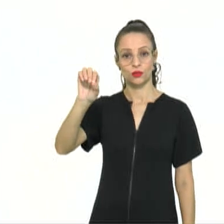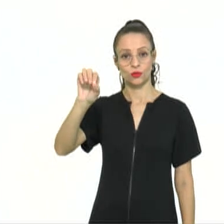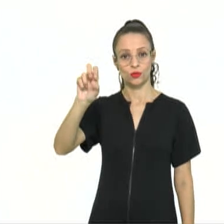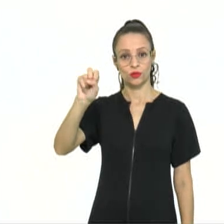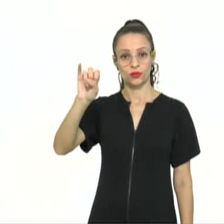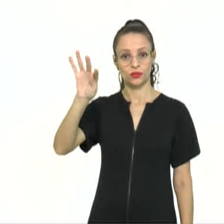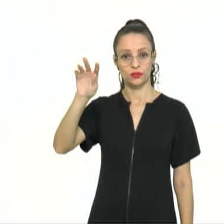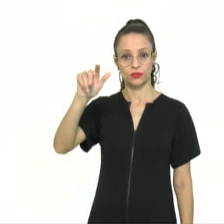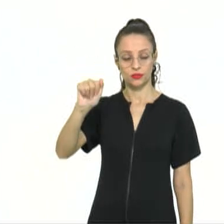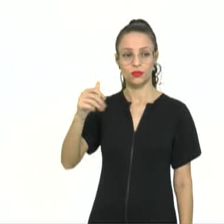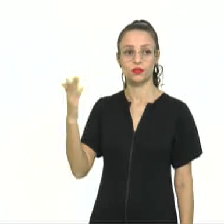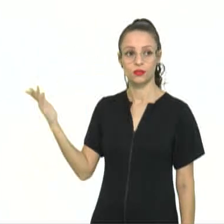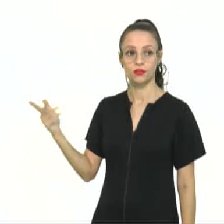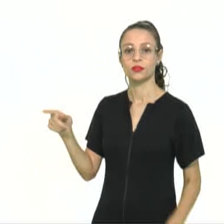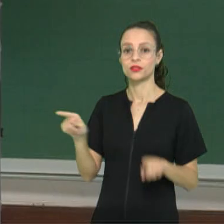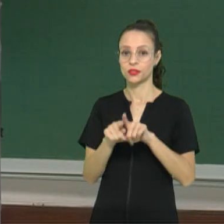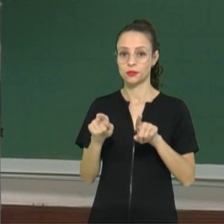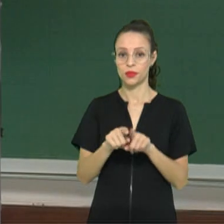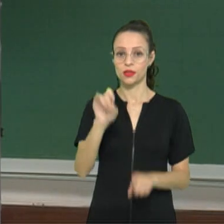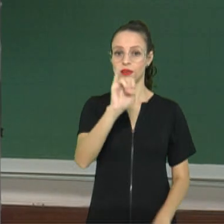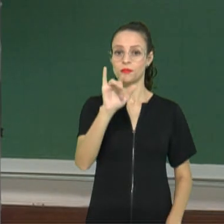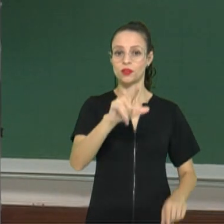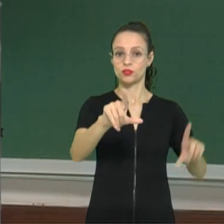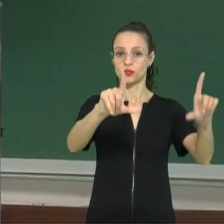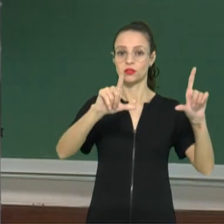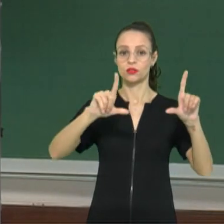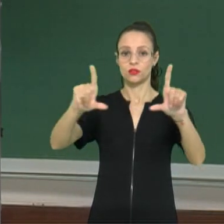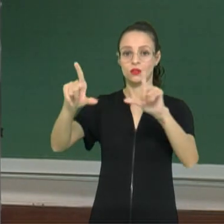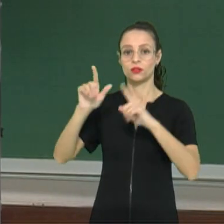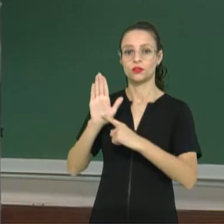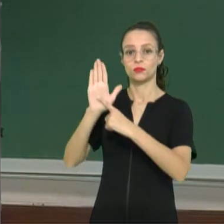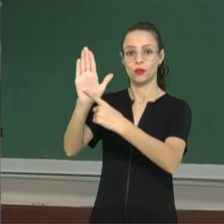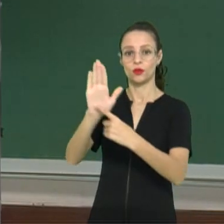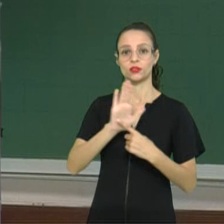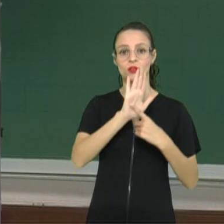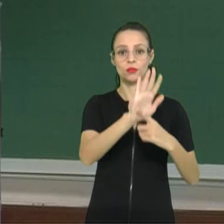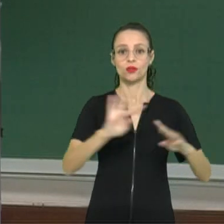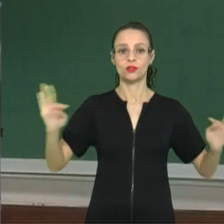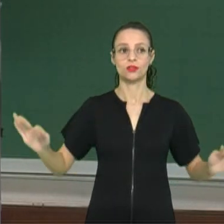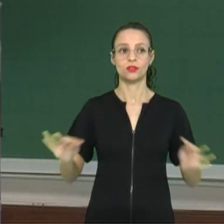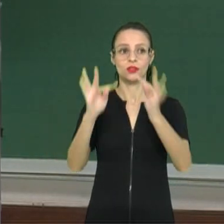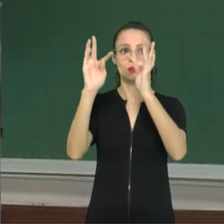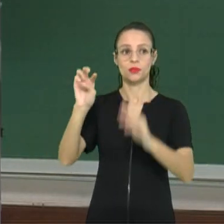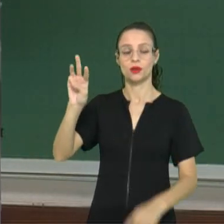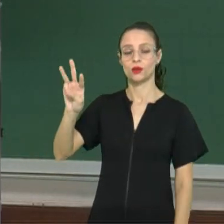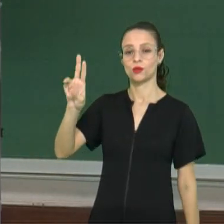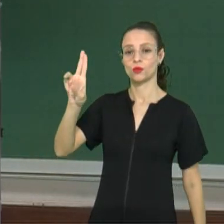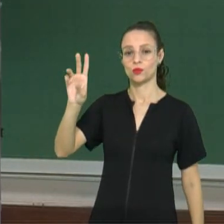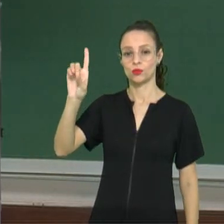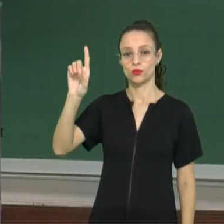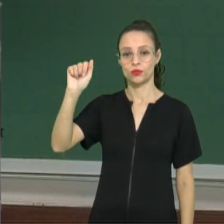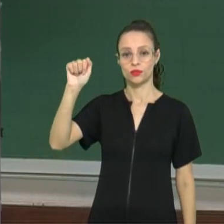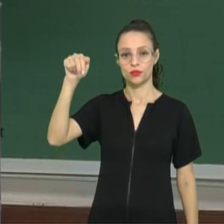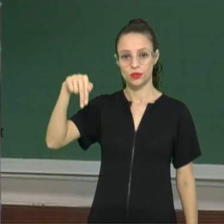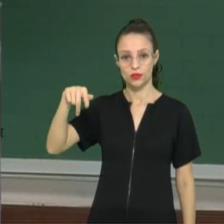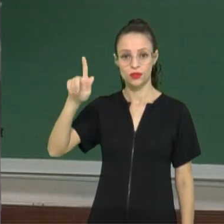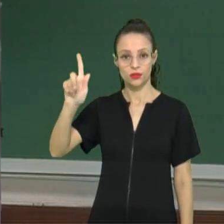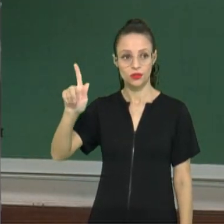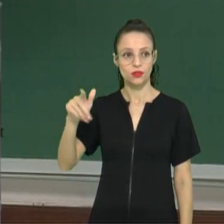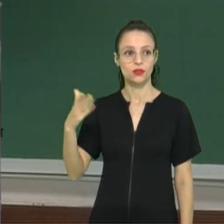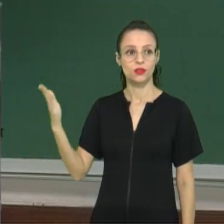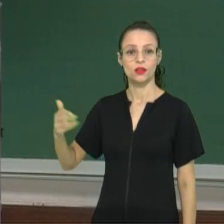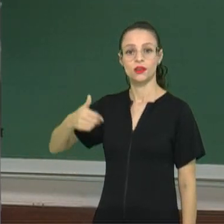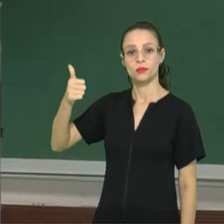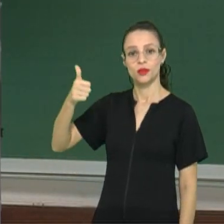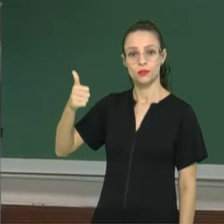Então, aqui também são 2 imagens que retratam o templo de Wudang. Então, temos o primeiro,